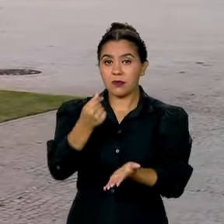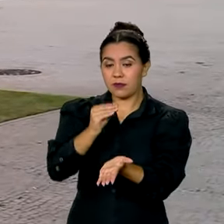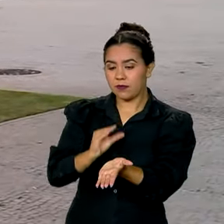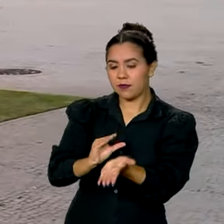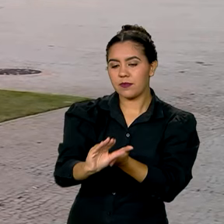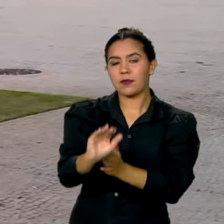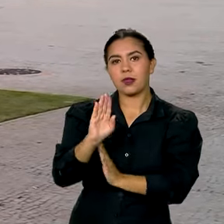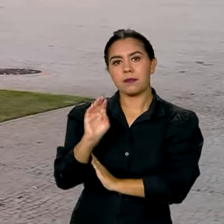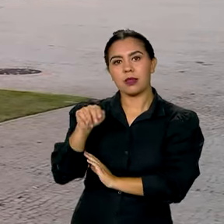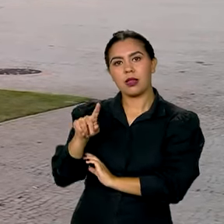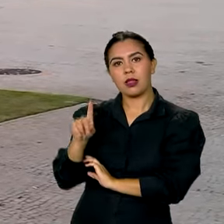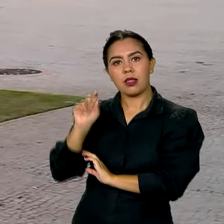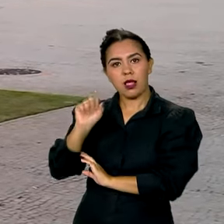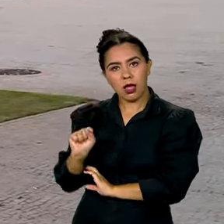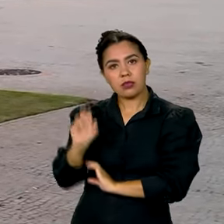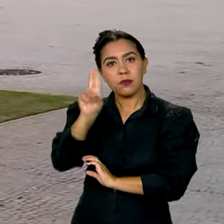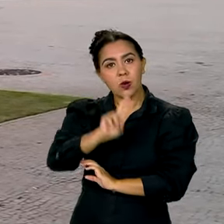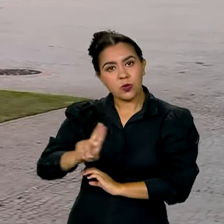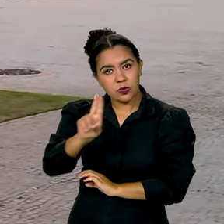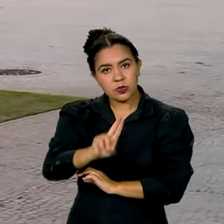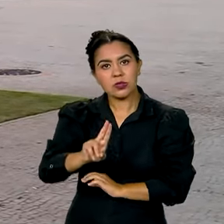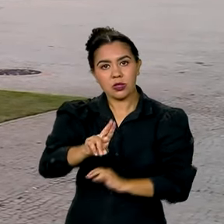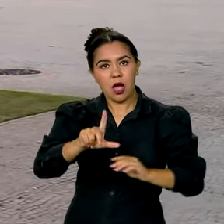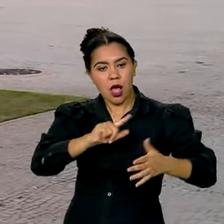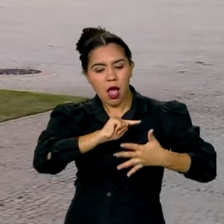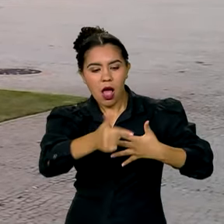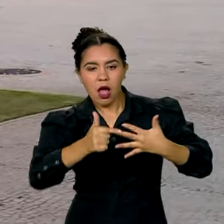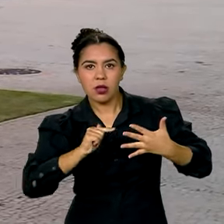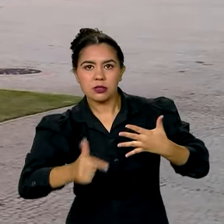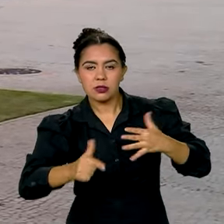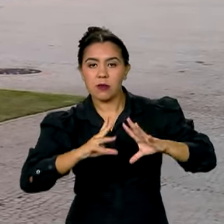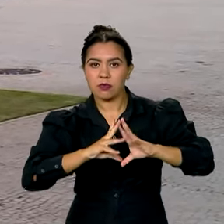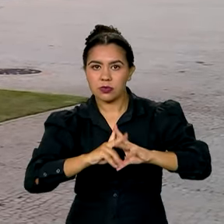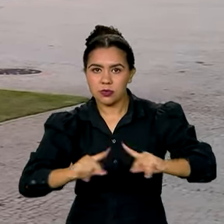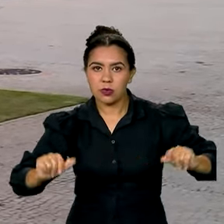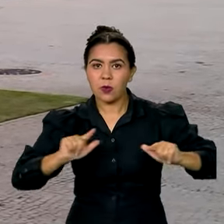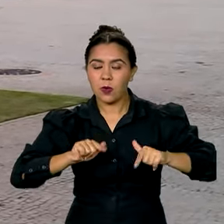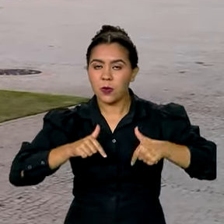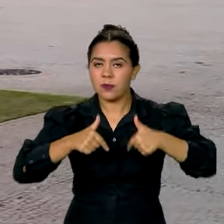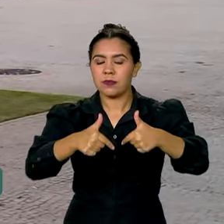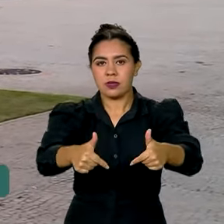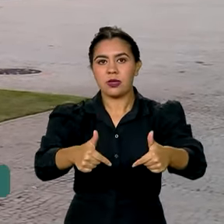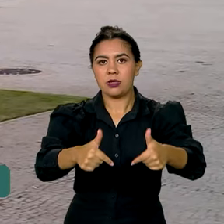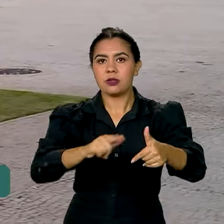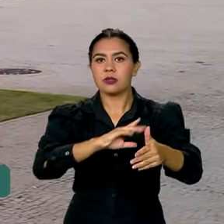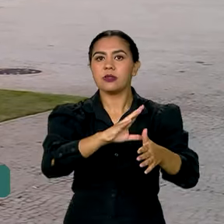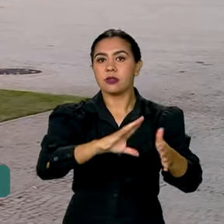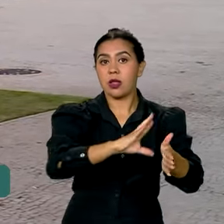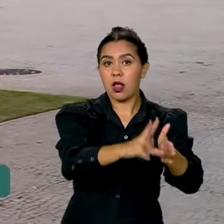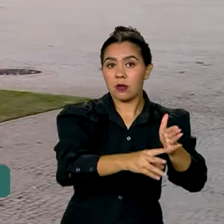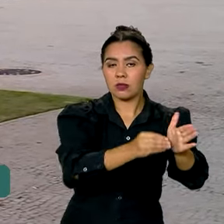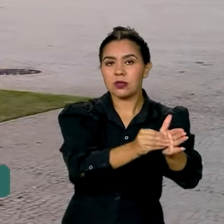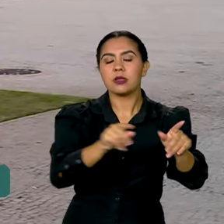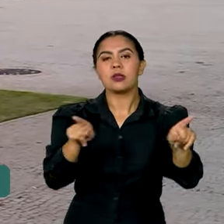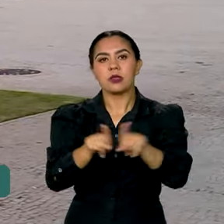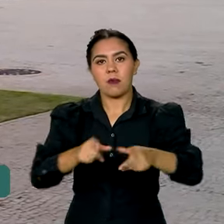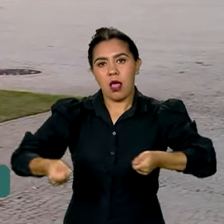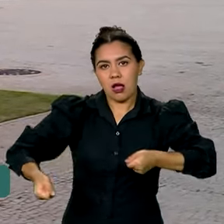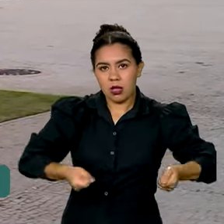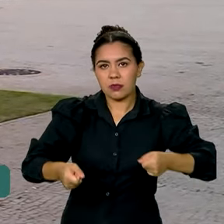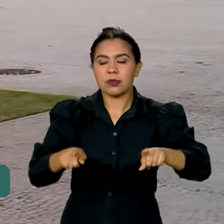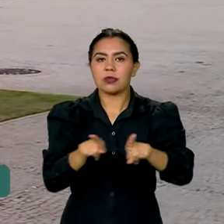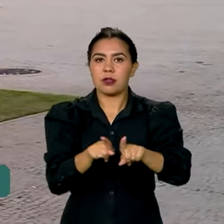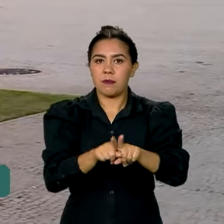BNDES que será usada para financiar as ações de combate ao desmatamento na Amazônia Legal e crimes como garimpo e tráfico